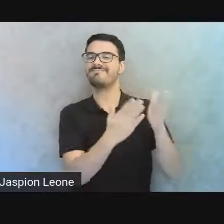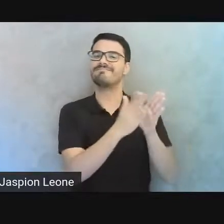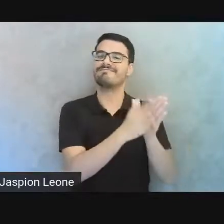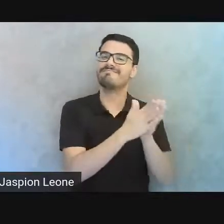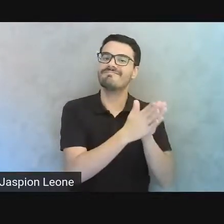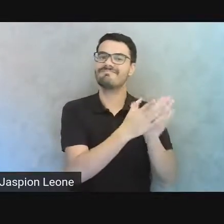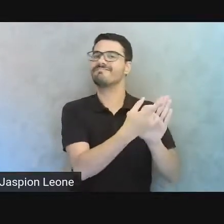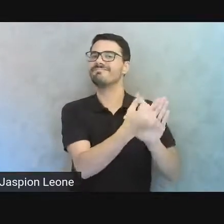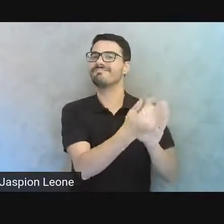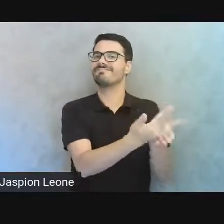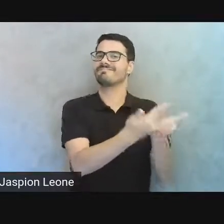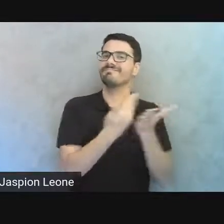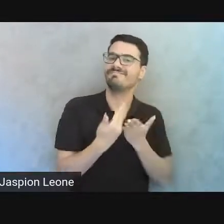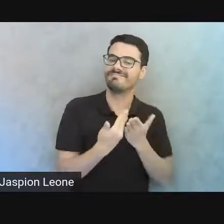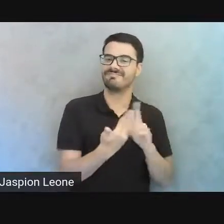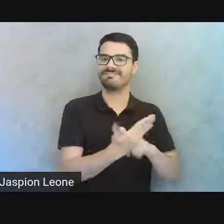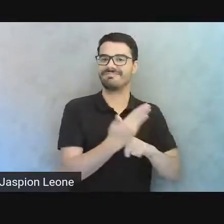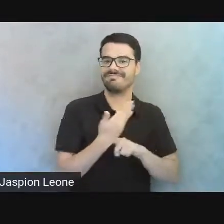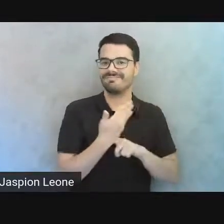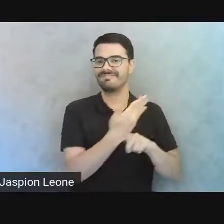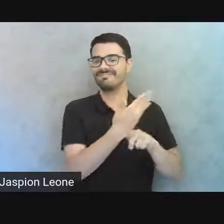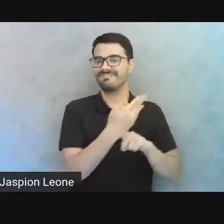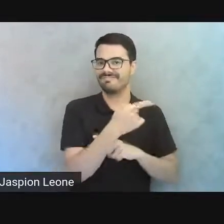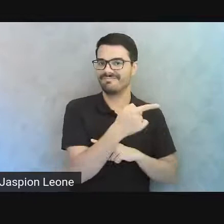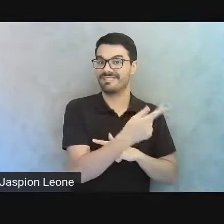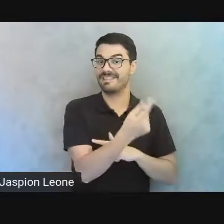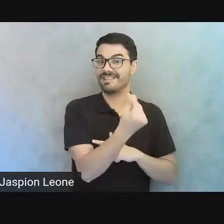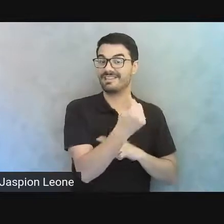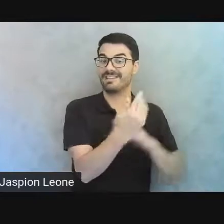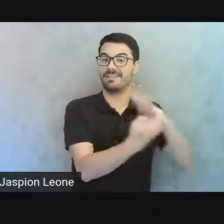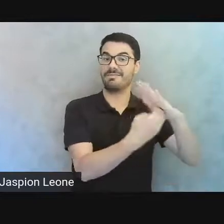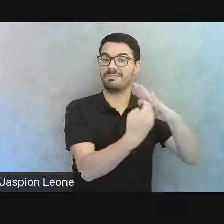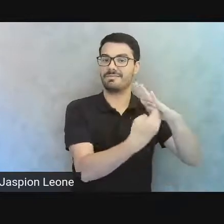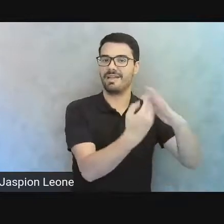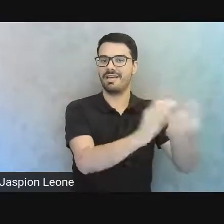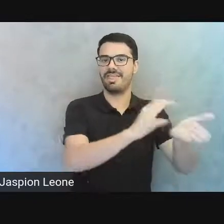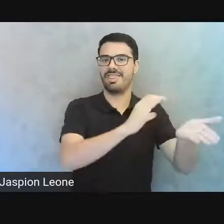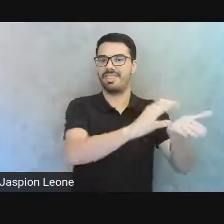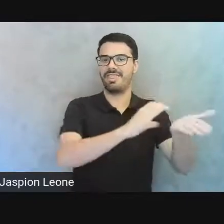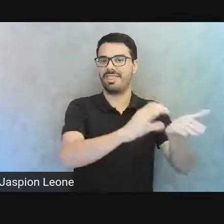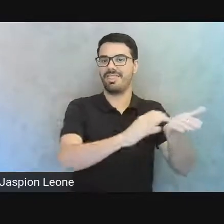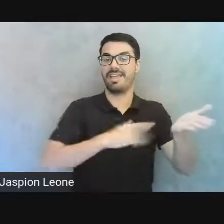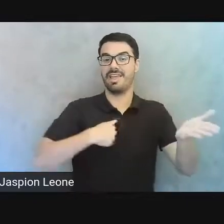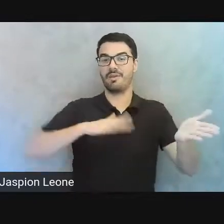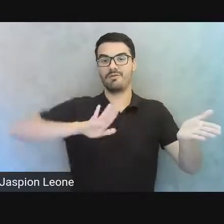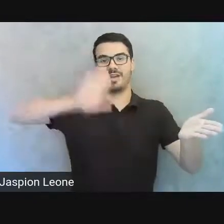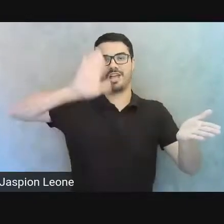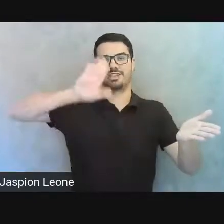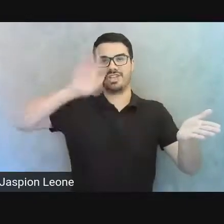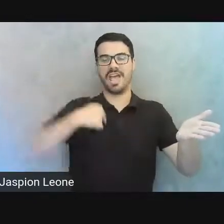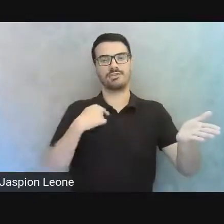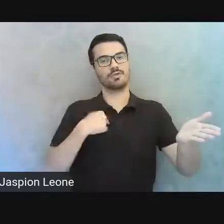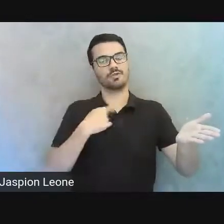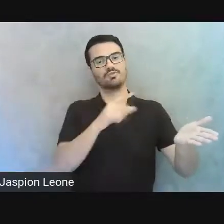dos CEOs dos grandes conglomerados brasileiros no